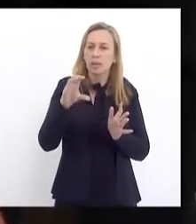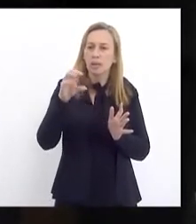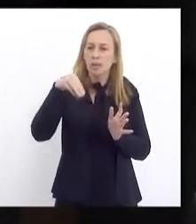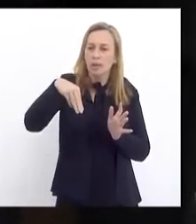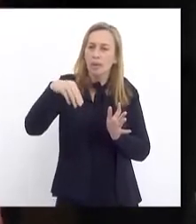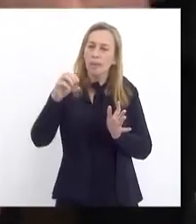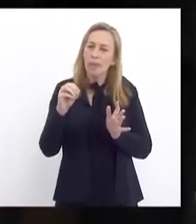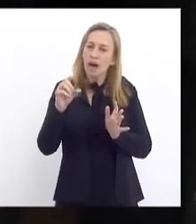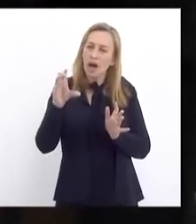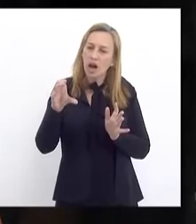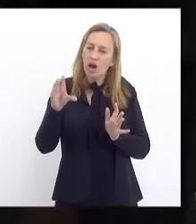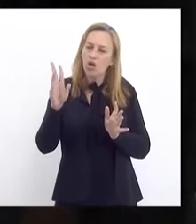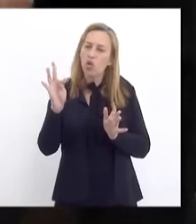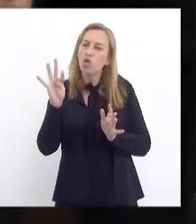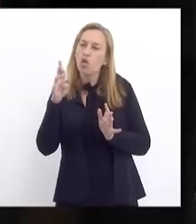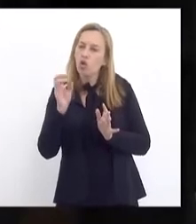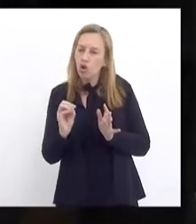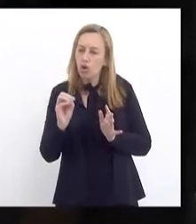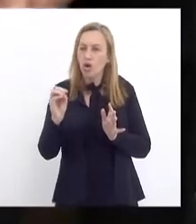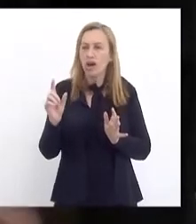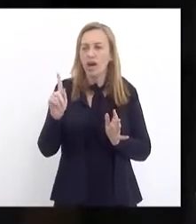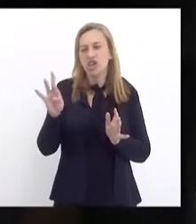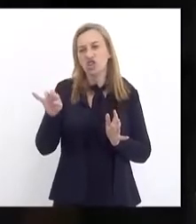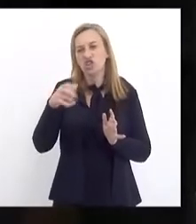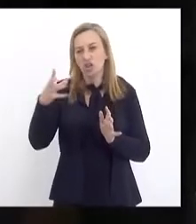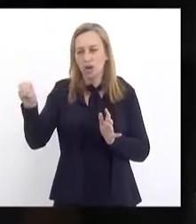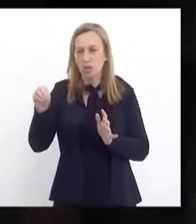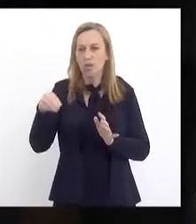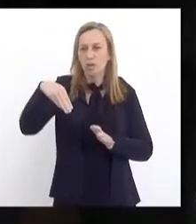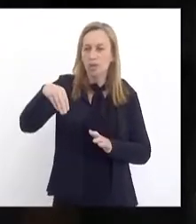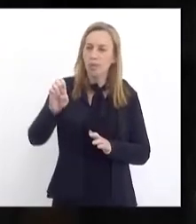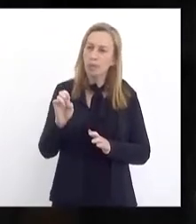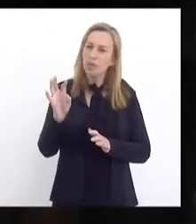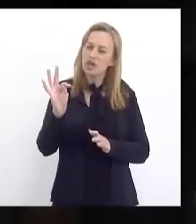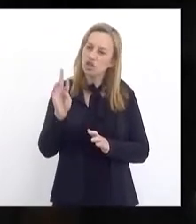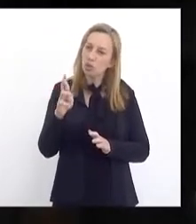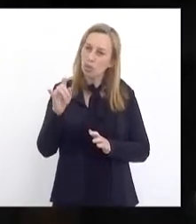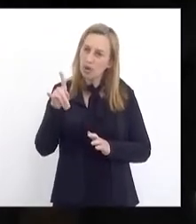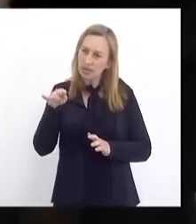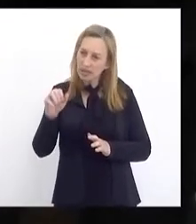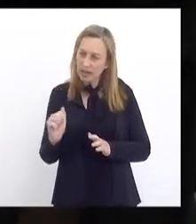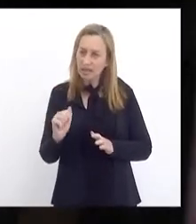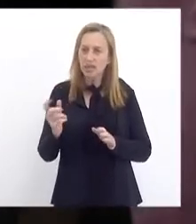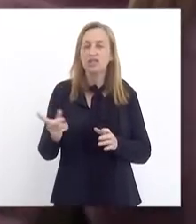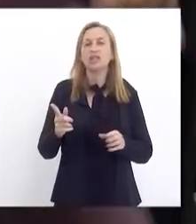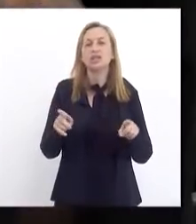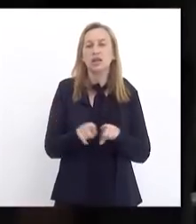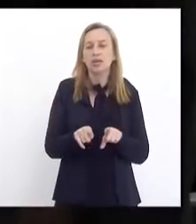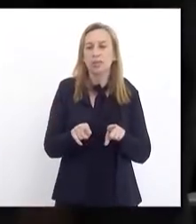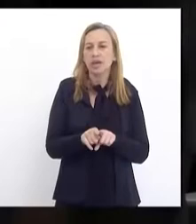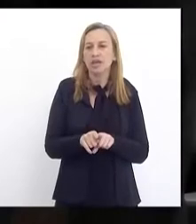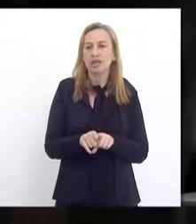né, metropolitana. E, em cima disso, né,